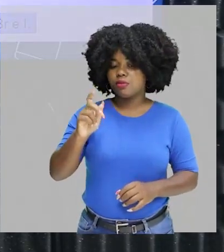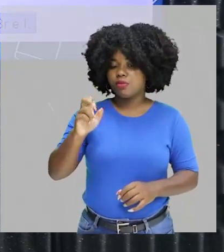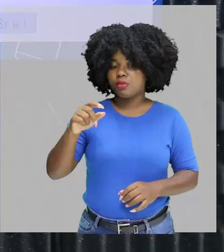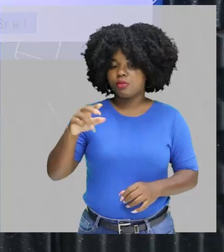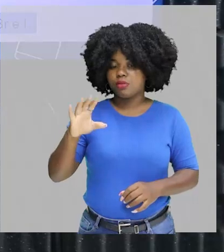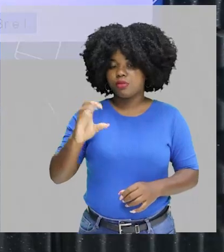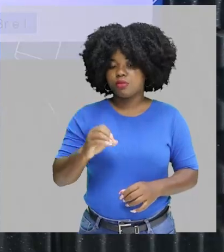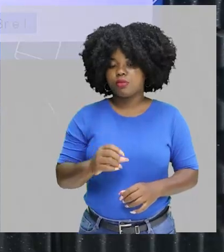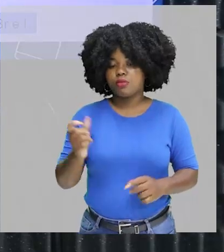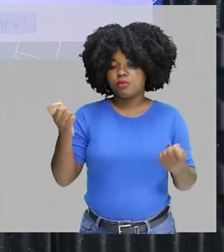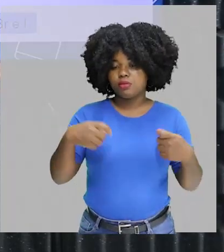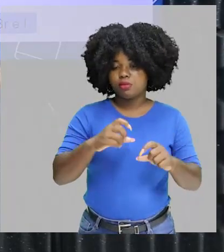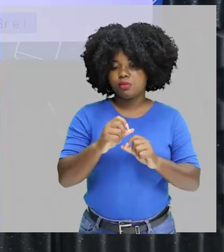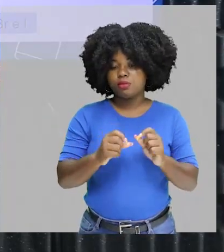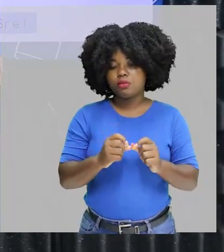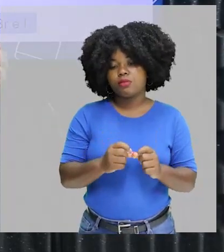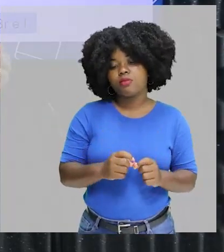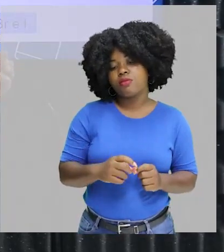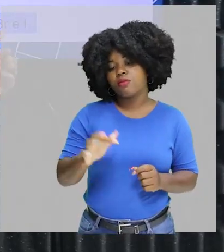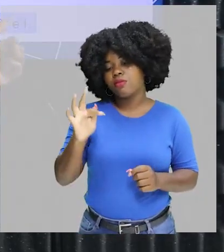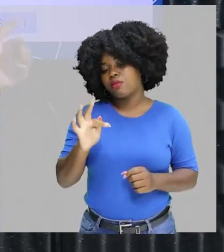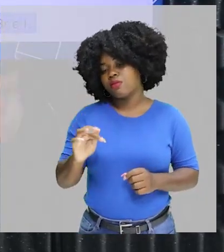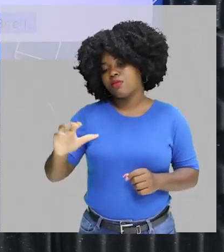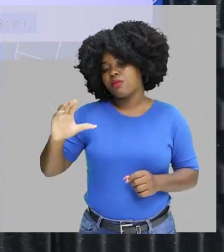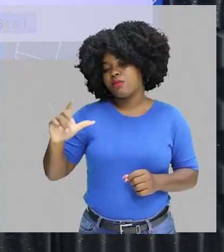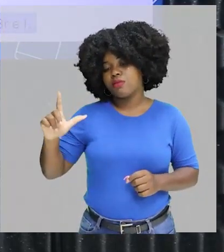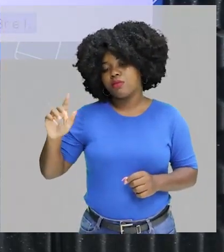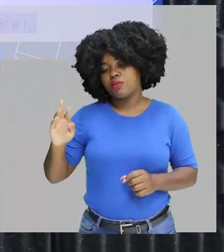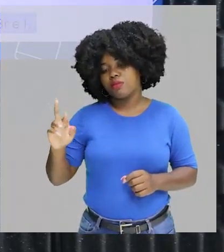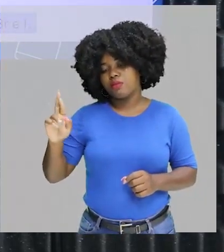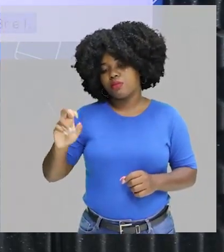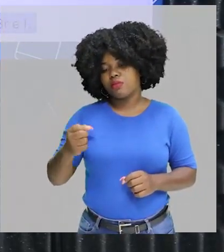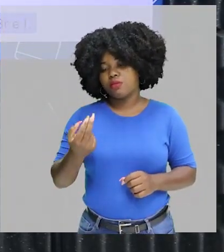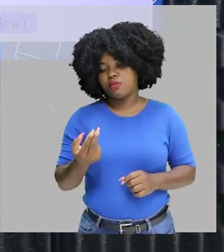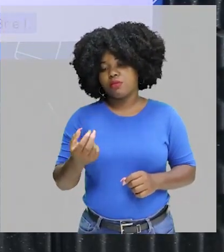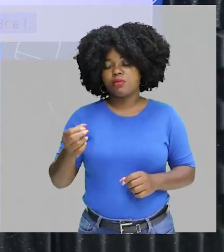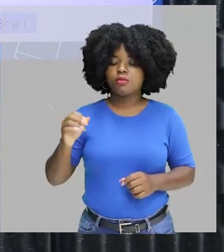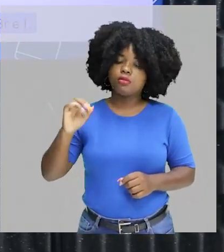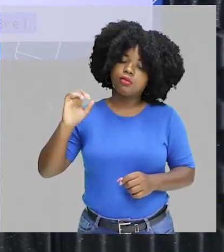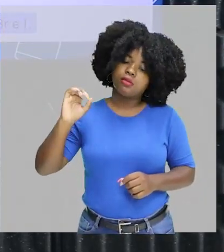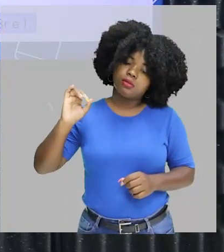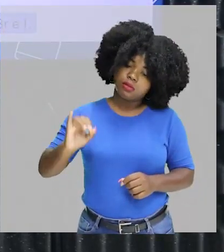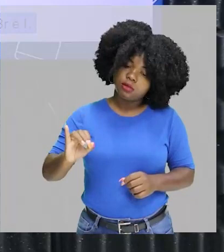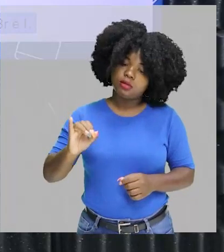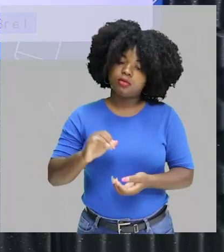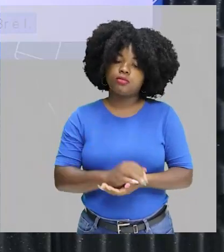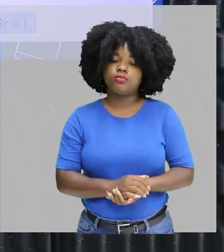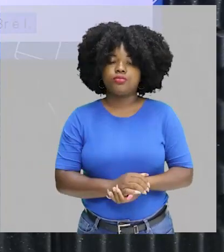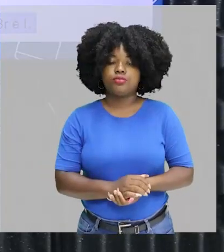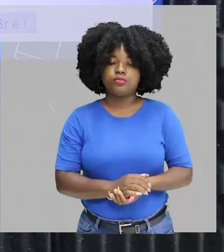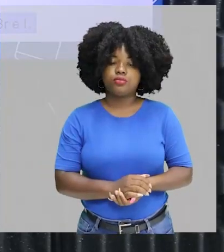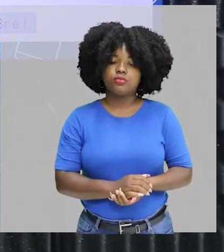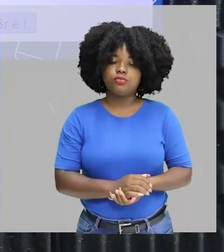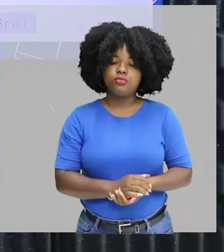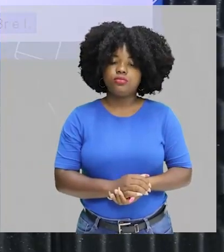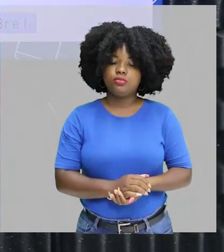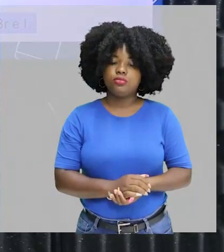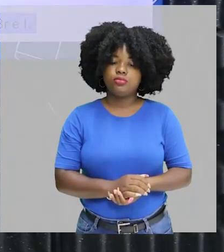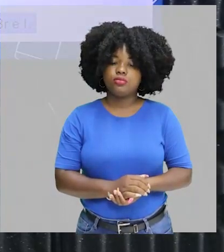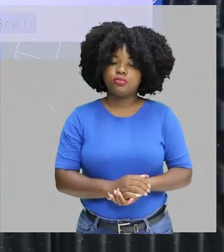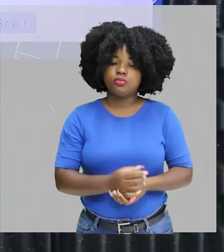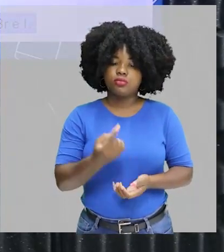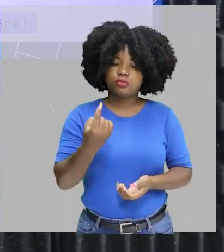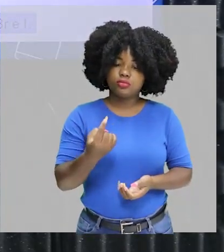pode ser o flúor, o cloro, o bromo ou o iodo. Tudo bem? Então, a presença de pelo menos